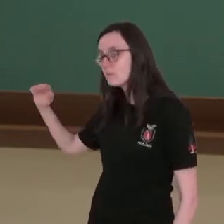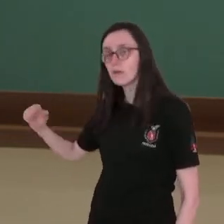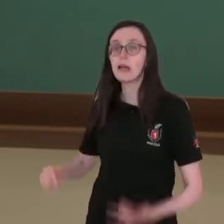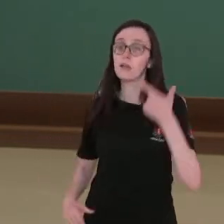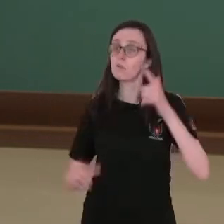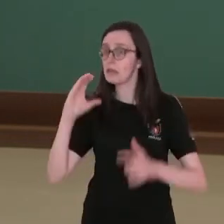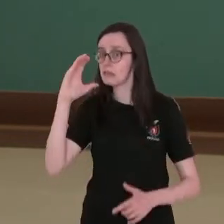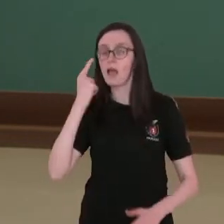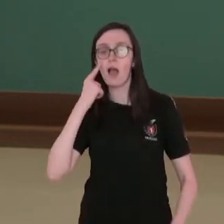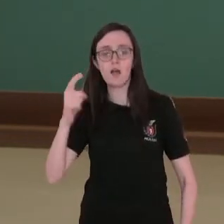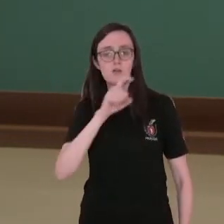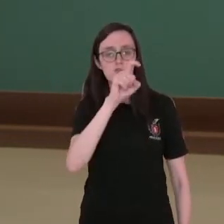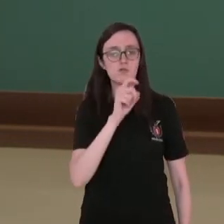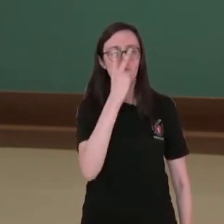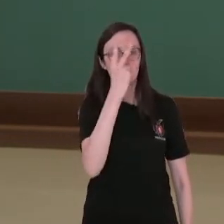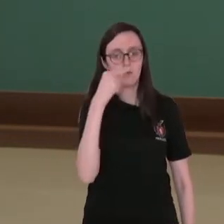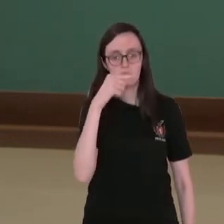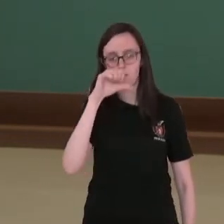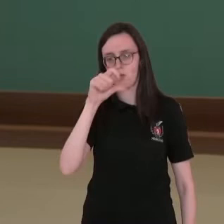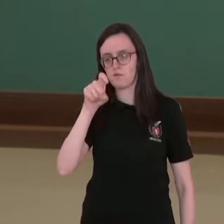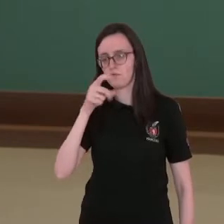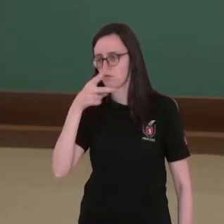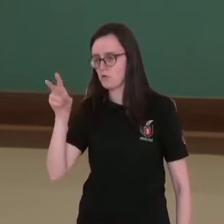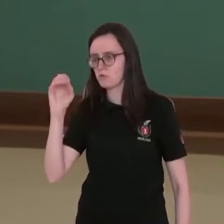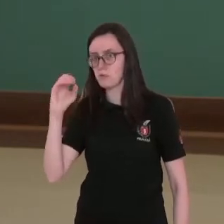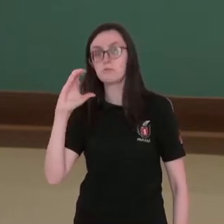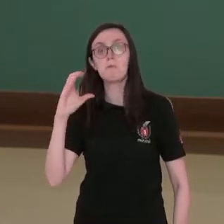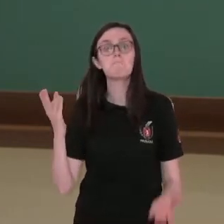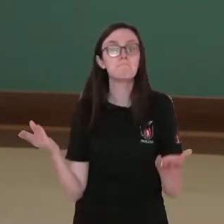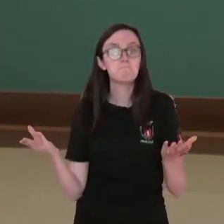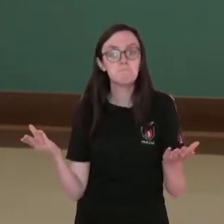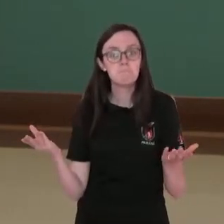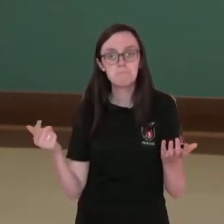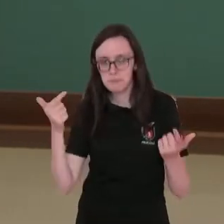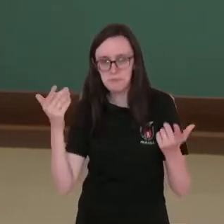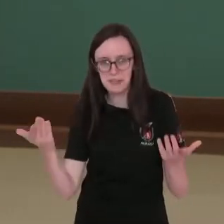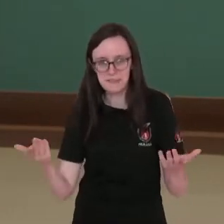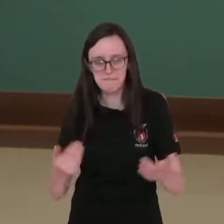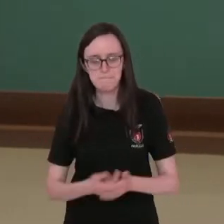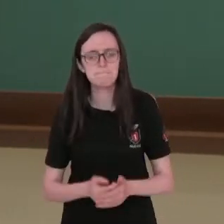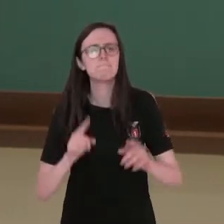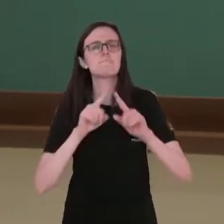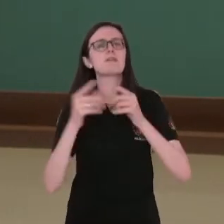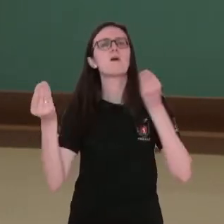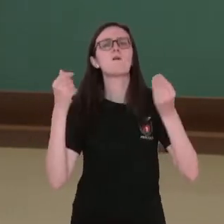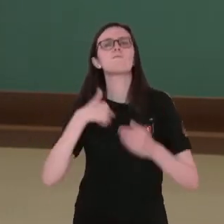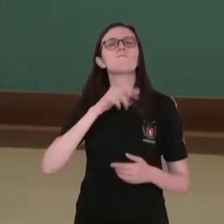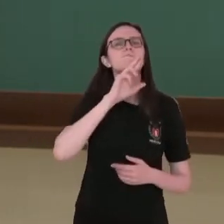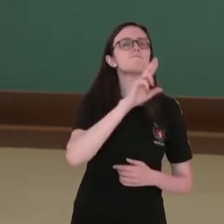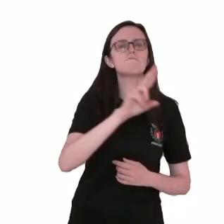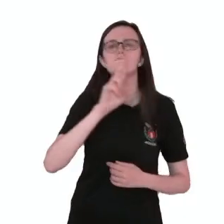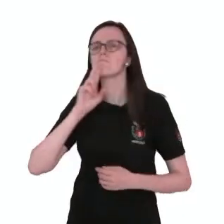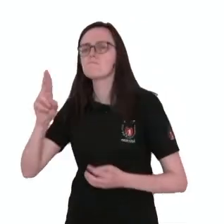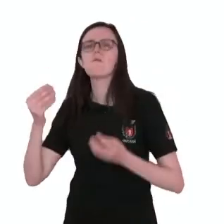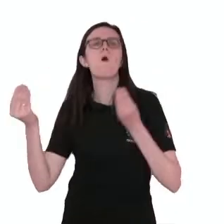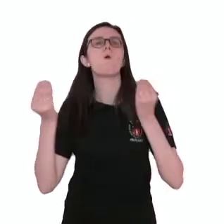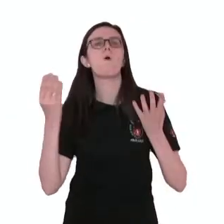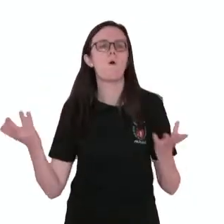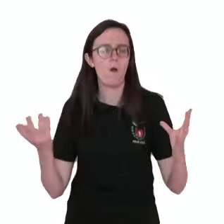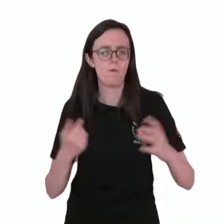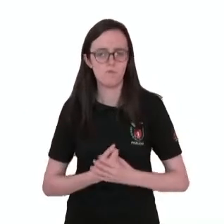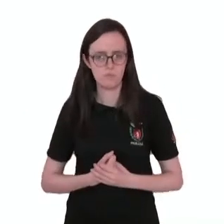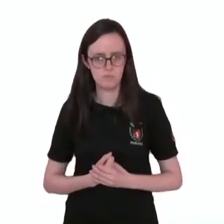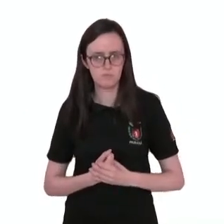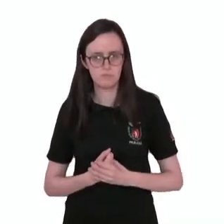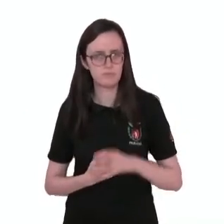C, x² menos 9x igual a zero. E como que eu faço a solução, a